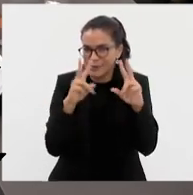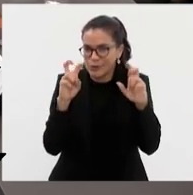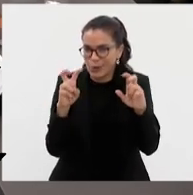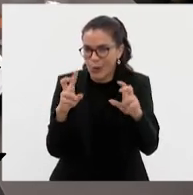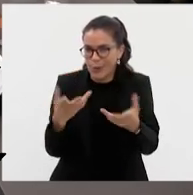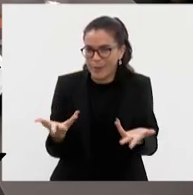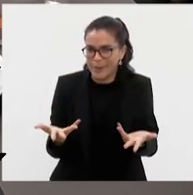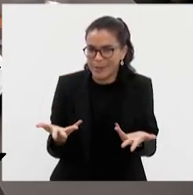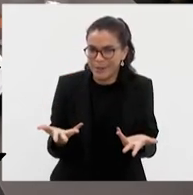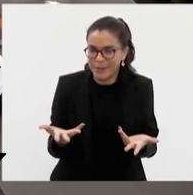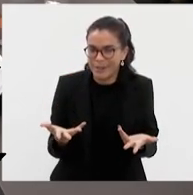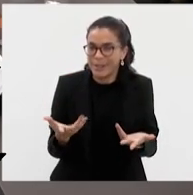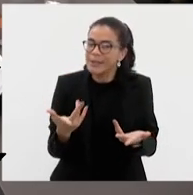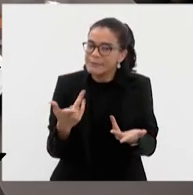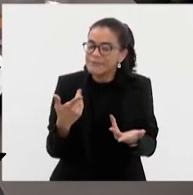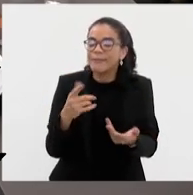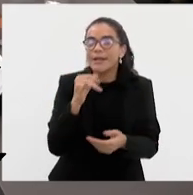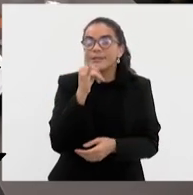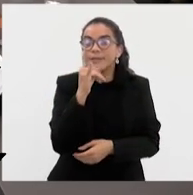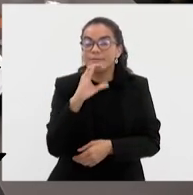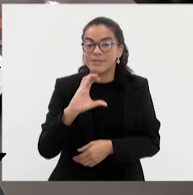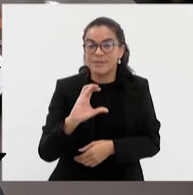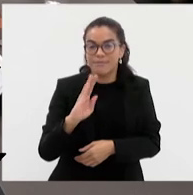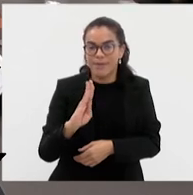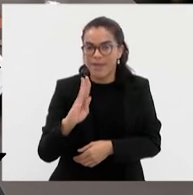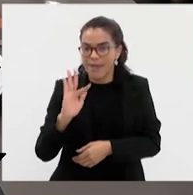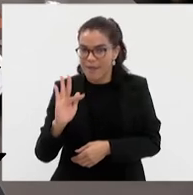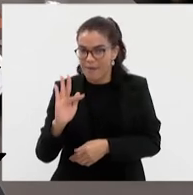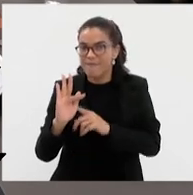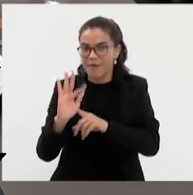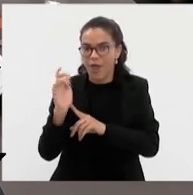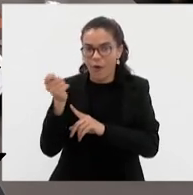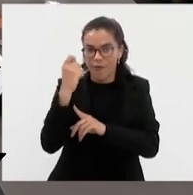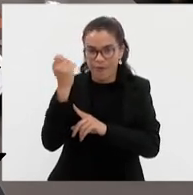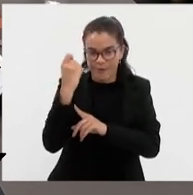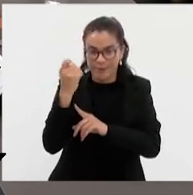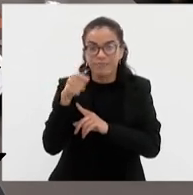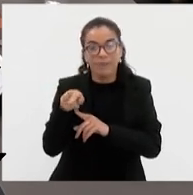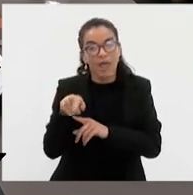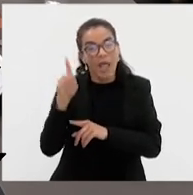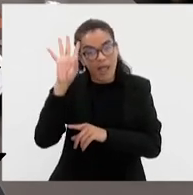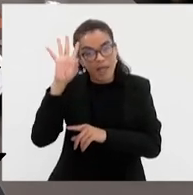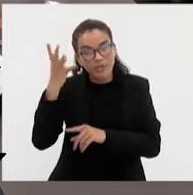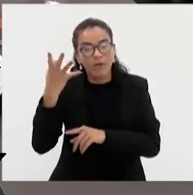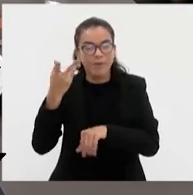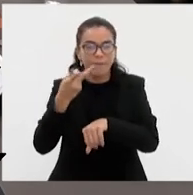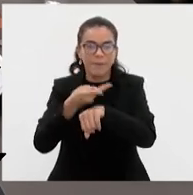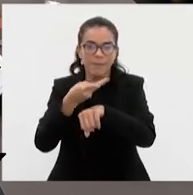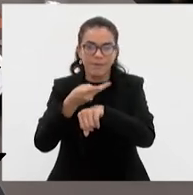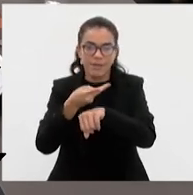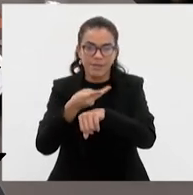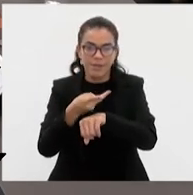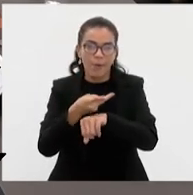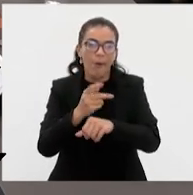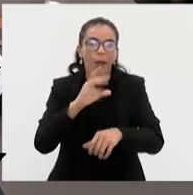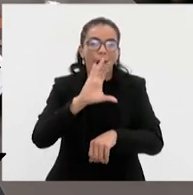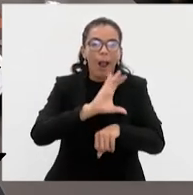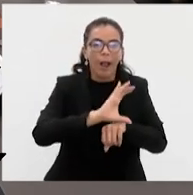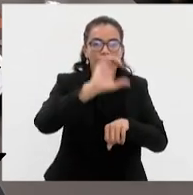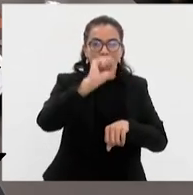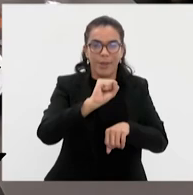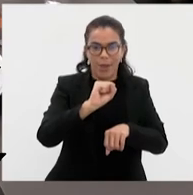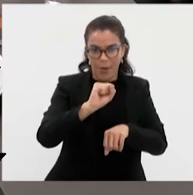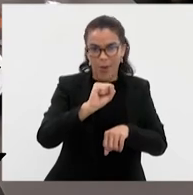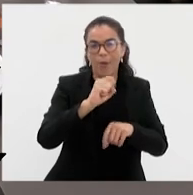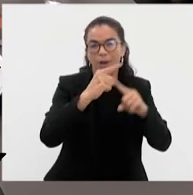É só a gente parar para ponderar, por exemplo, a CBF. A CBF institui uma premiação maior para o campeão do Campeonato